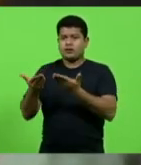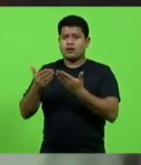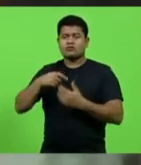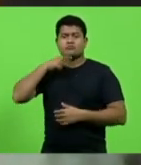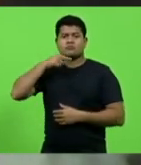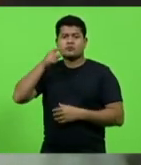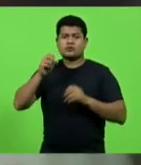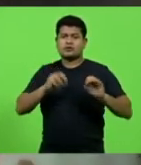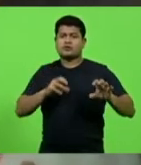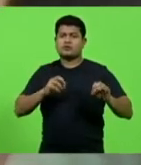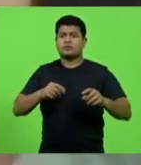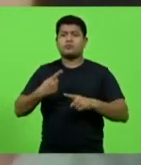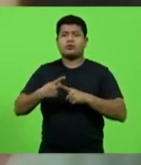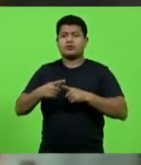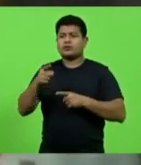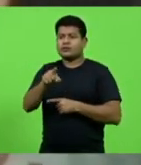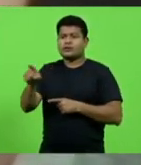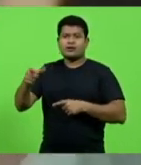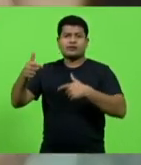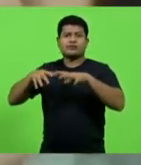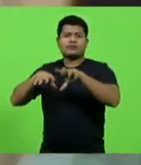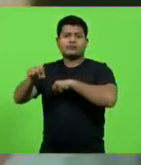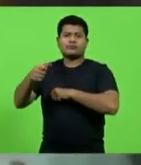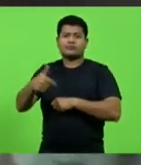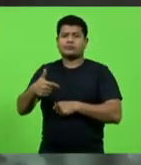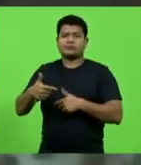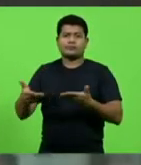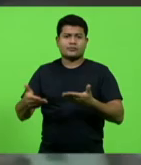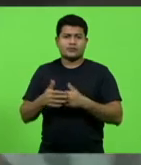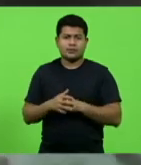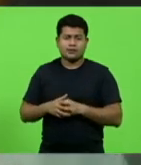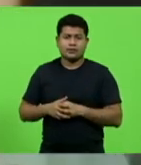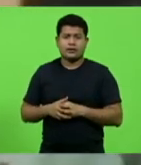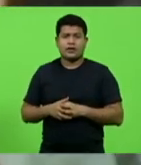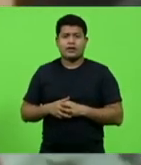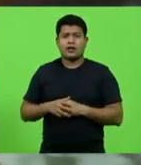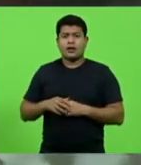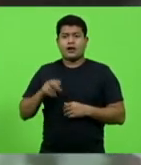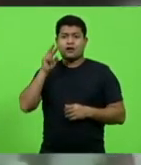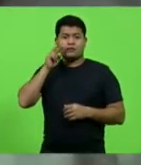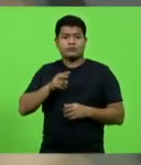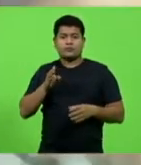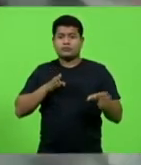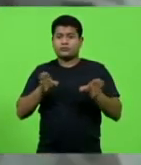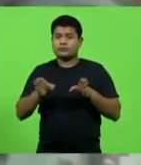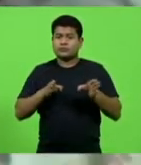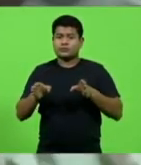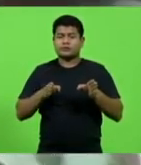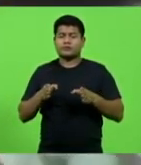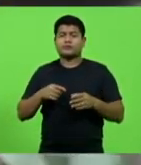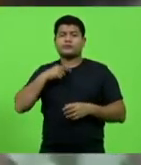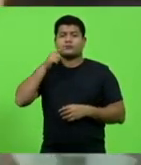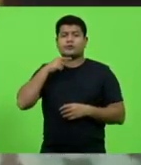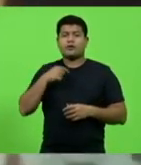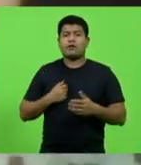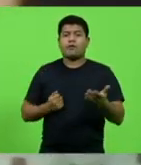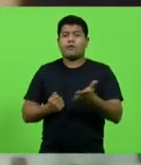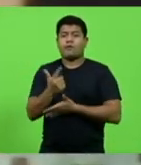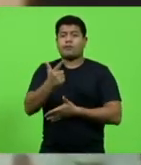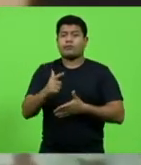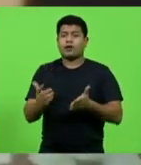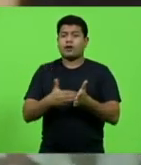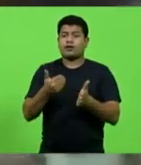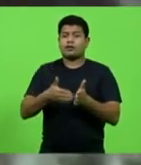educação básica. É olhar para as crianças que não têm acesso à escola porque não podem comprar livros, não podem acessar a